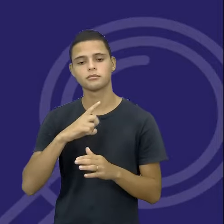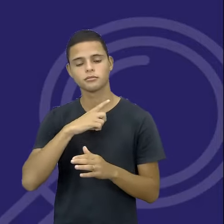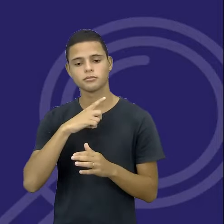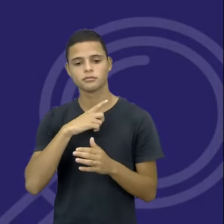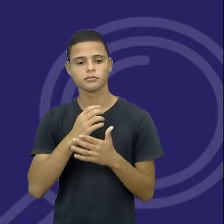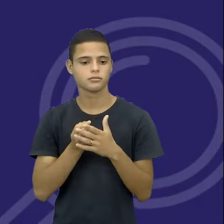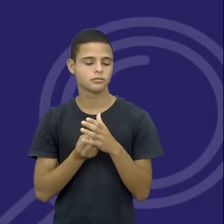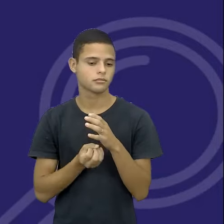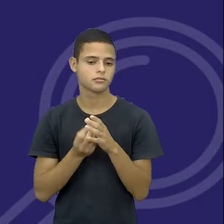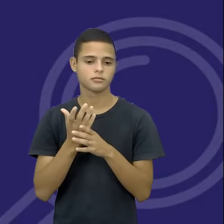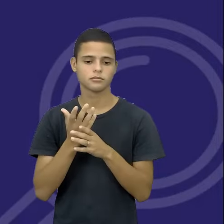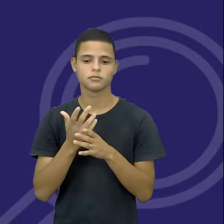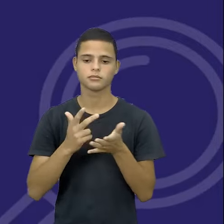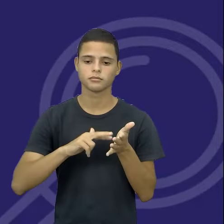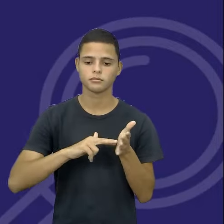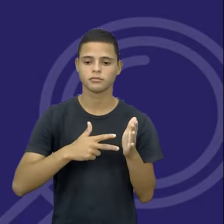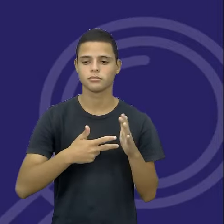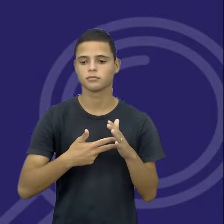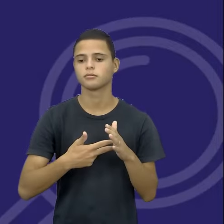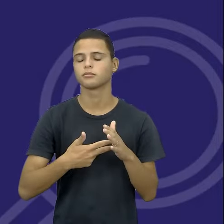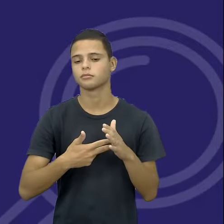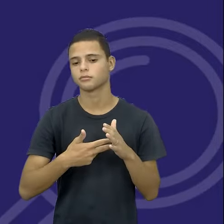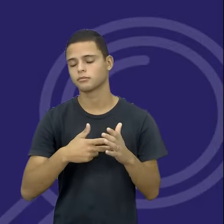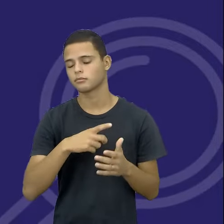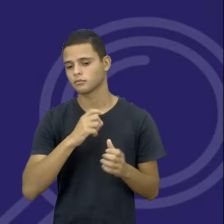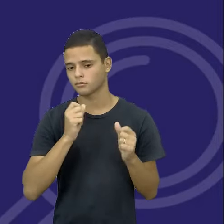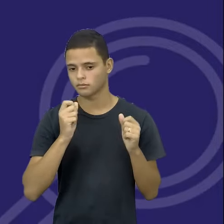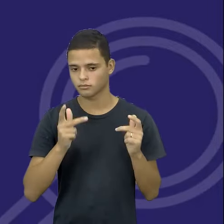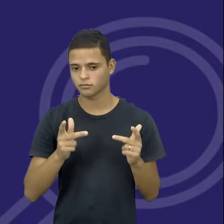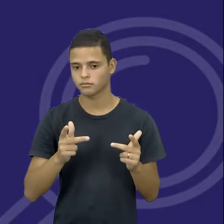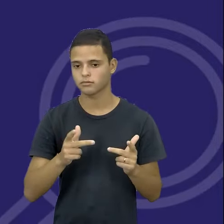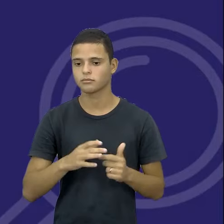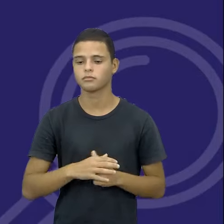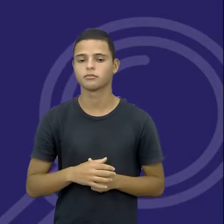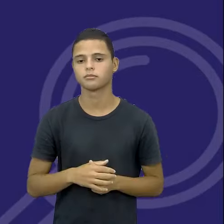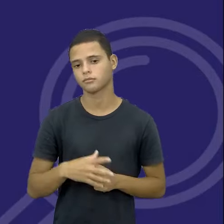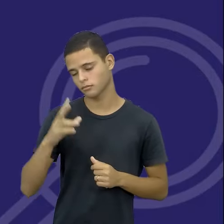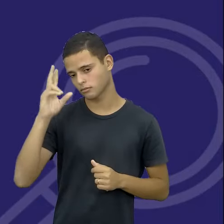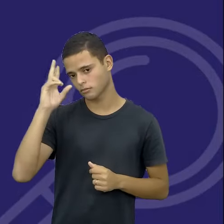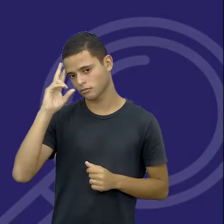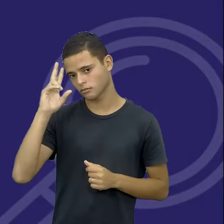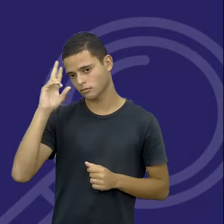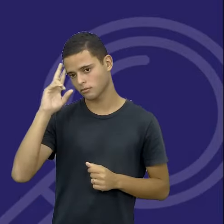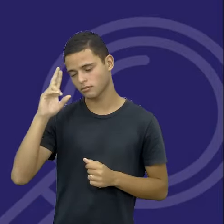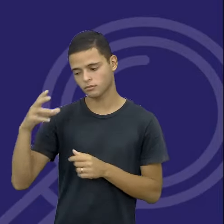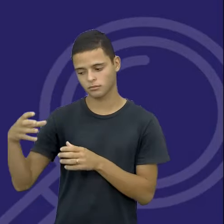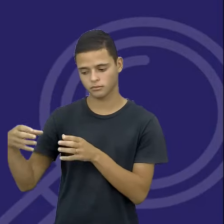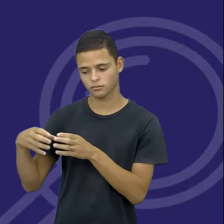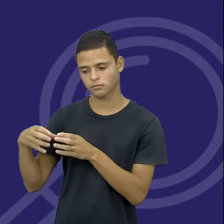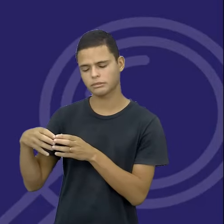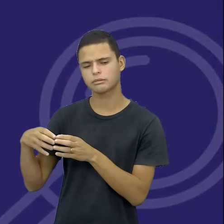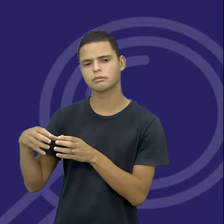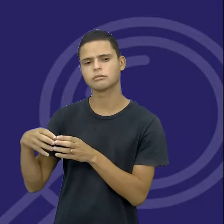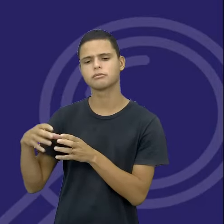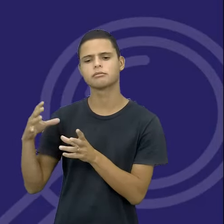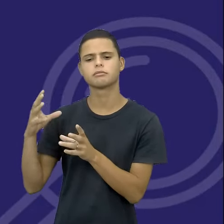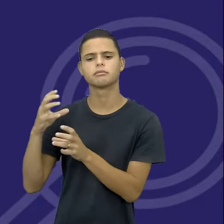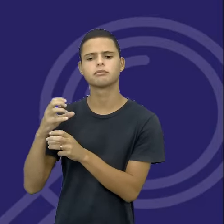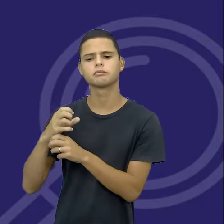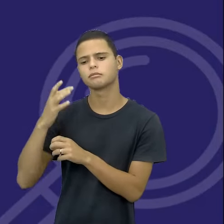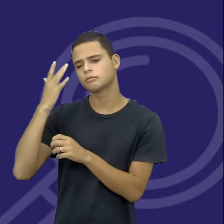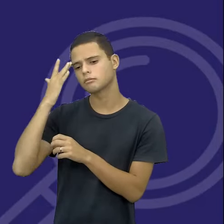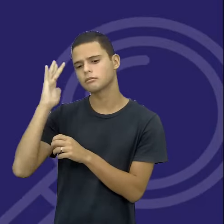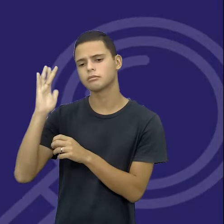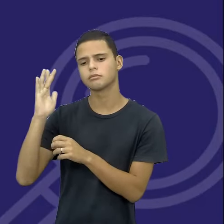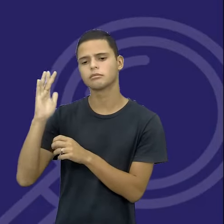vai criando, né, um significado, tal. Eu lembro que numa turma, eu não lembro o que eu estava ensinando, eles